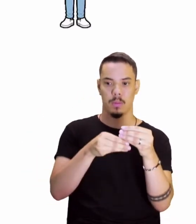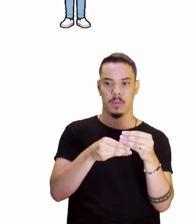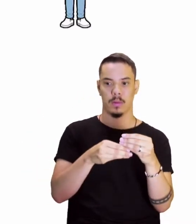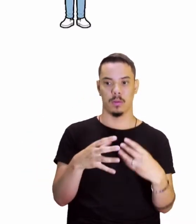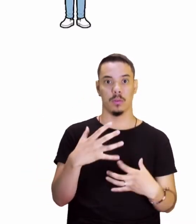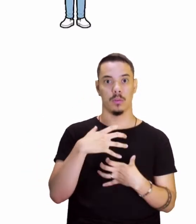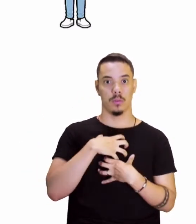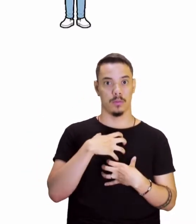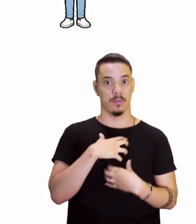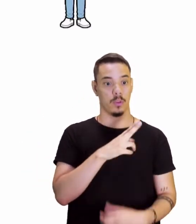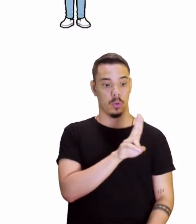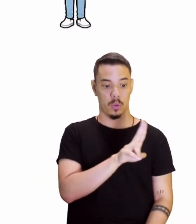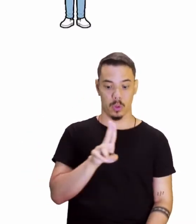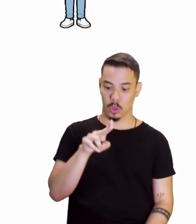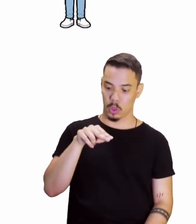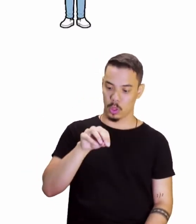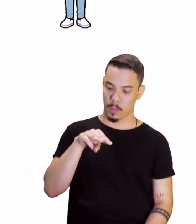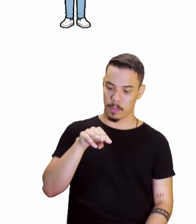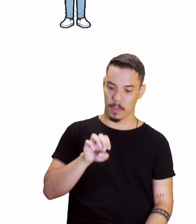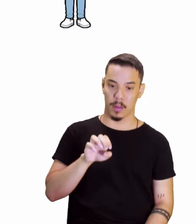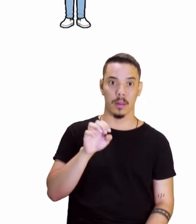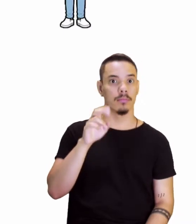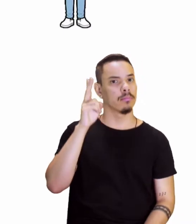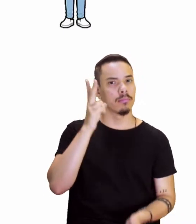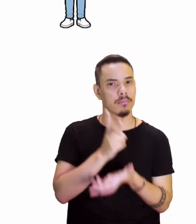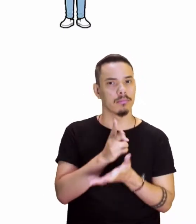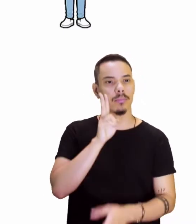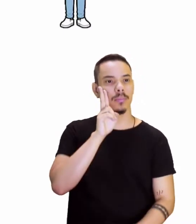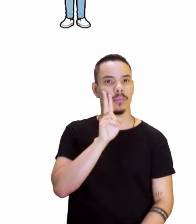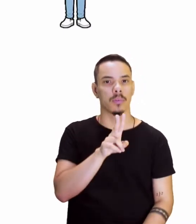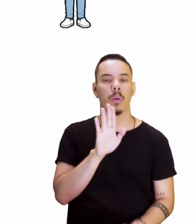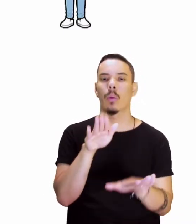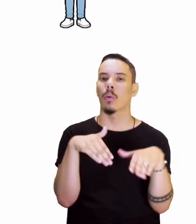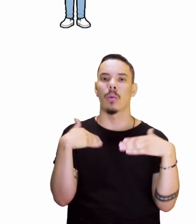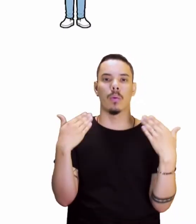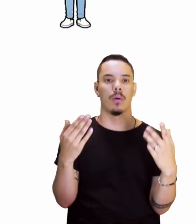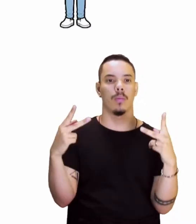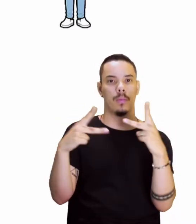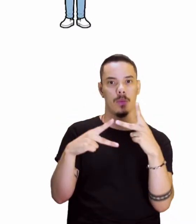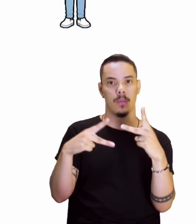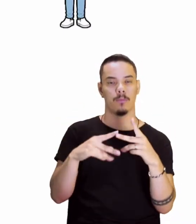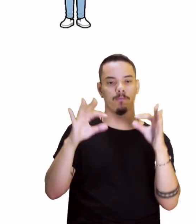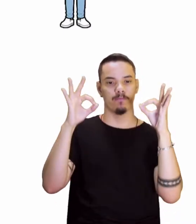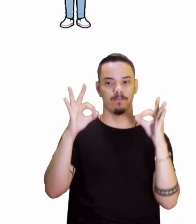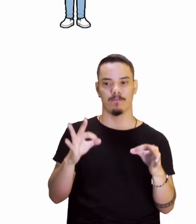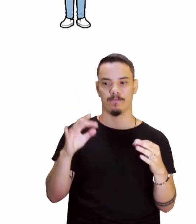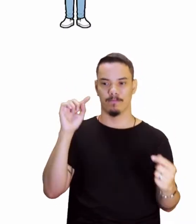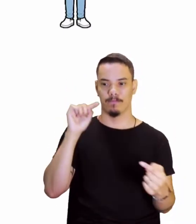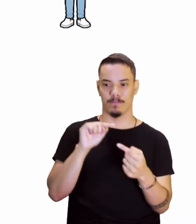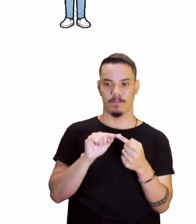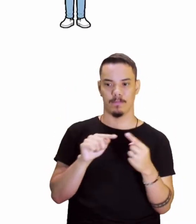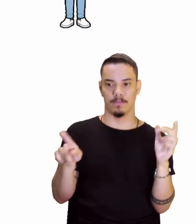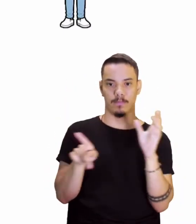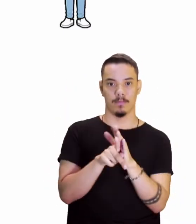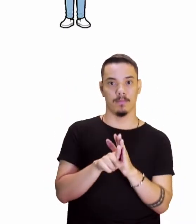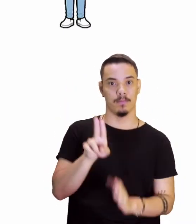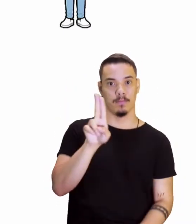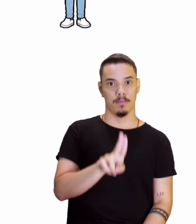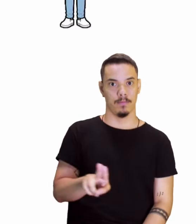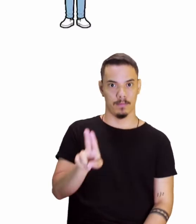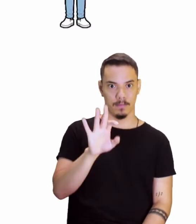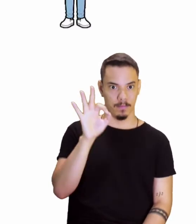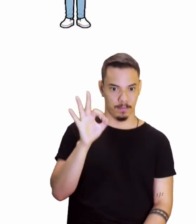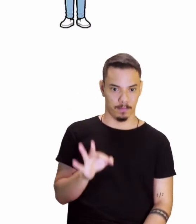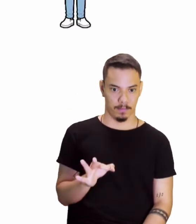sentido do nome, observando sempre qual a preposição adequada para usar.